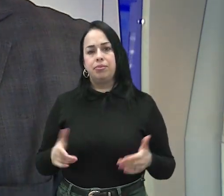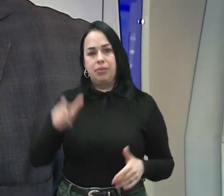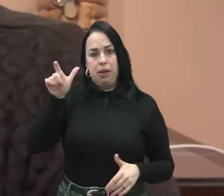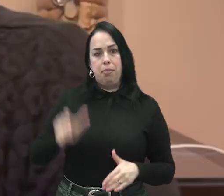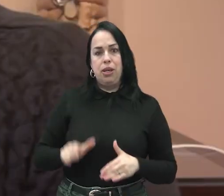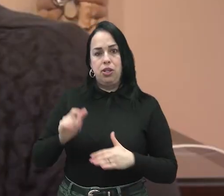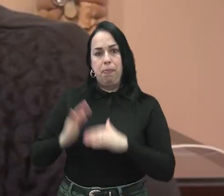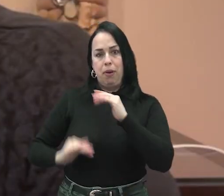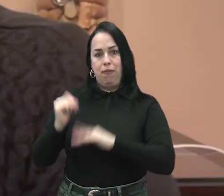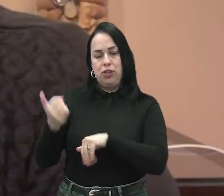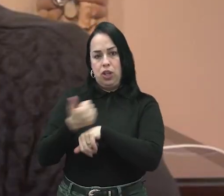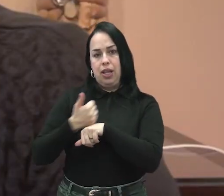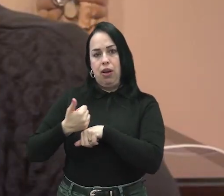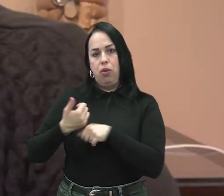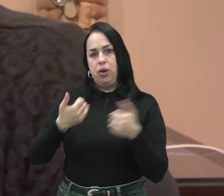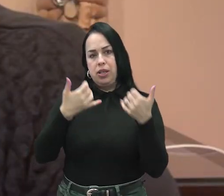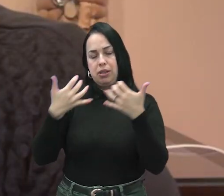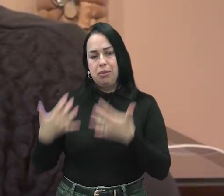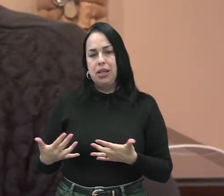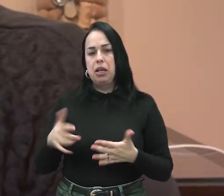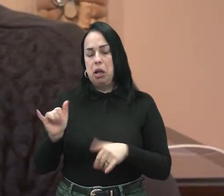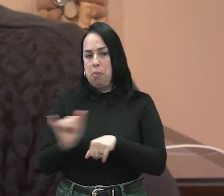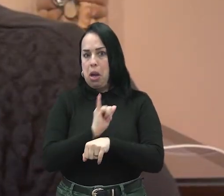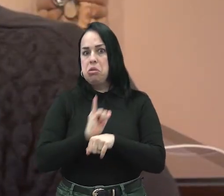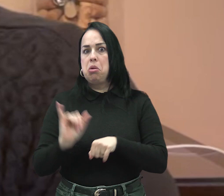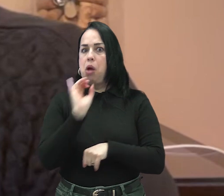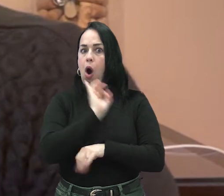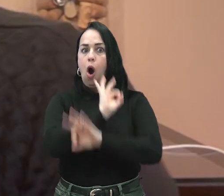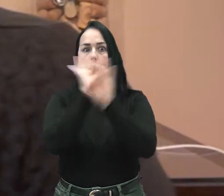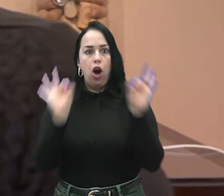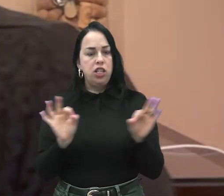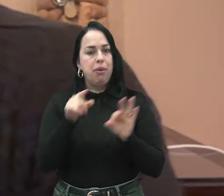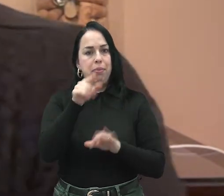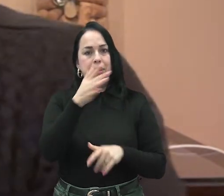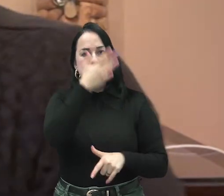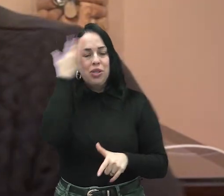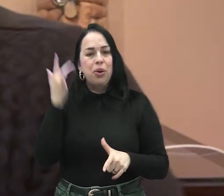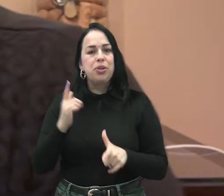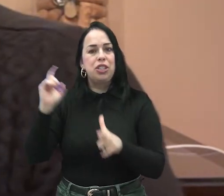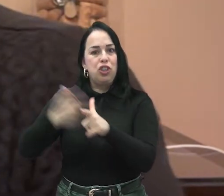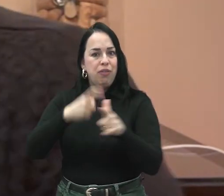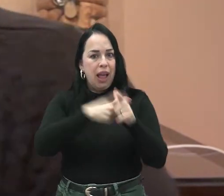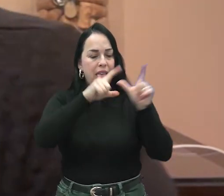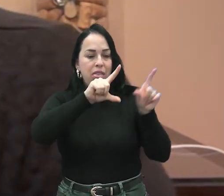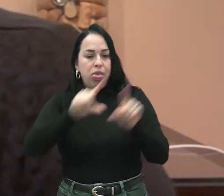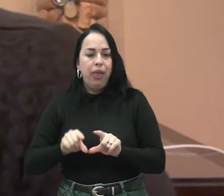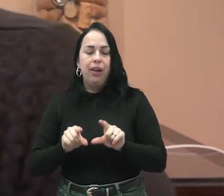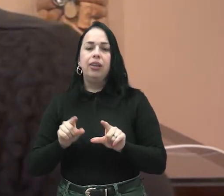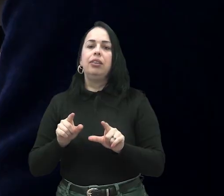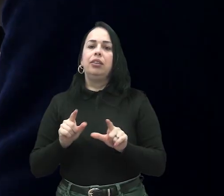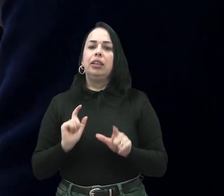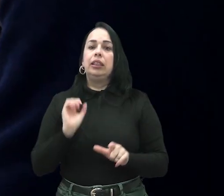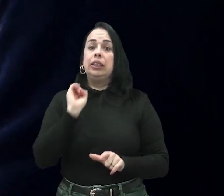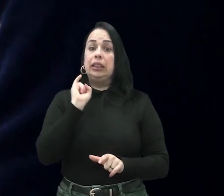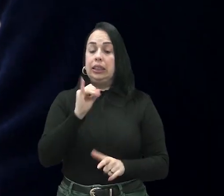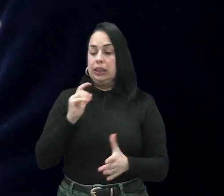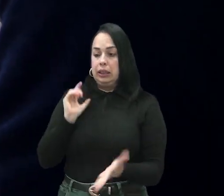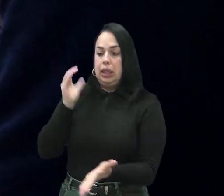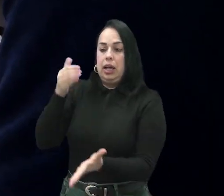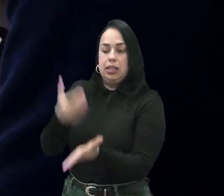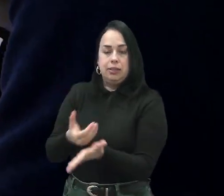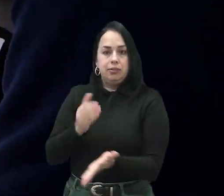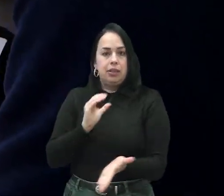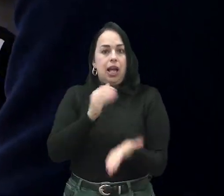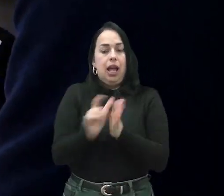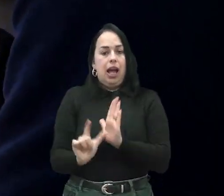a essa dívida. Para esse economista, a medida da Caixa é uma boa oportunidade para quem quer começar a reduzir as dívidas. Com o débito